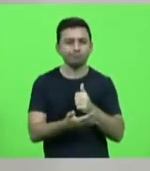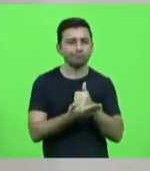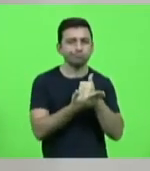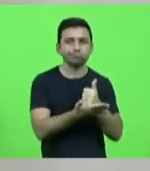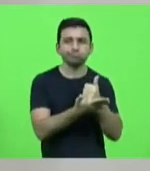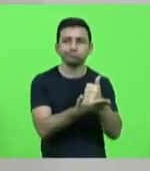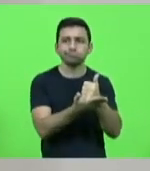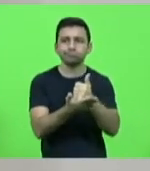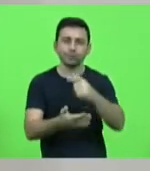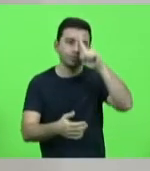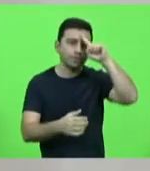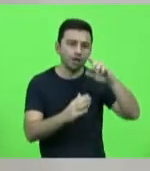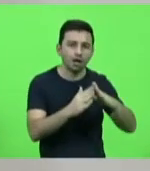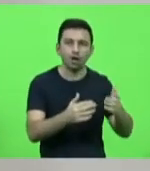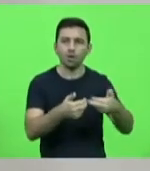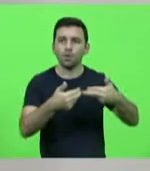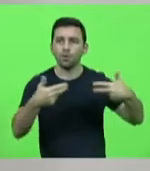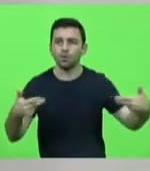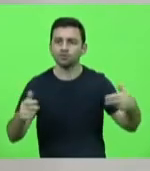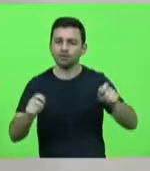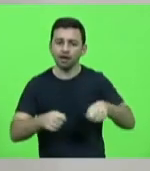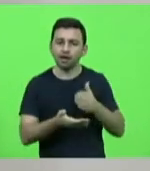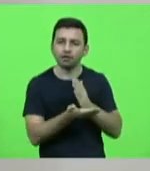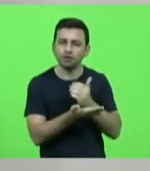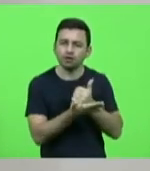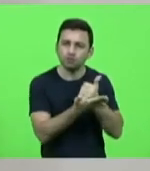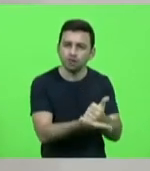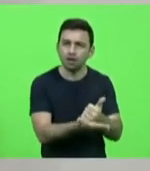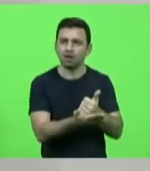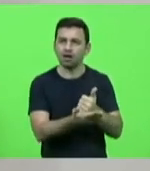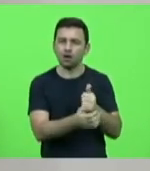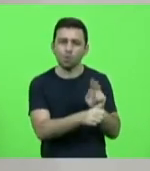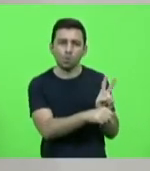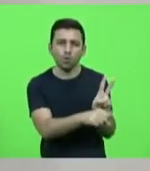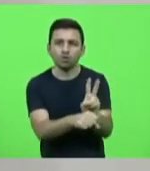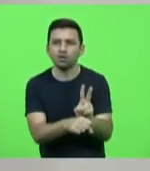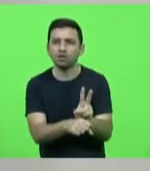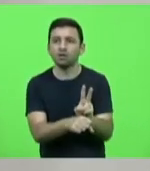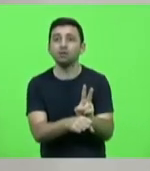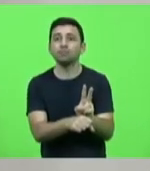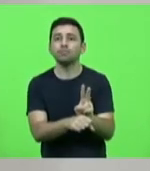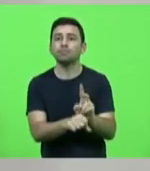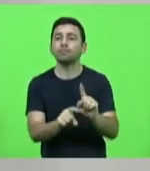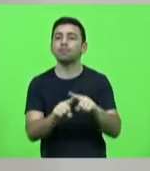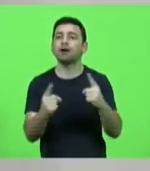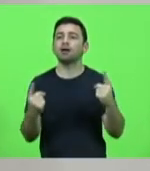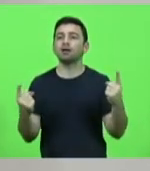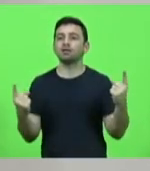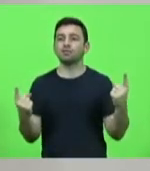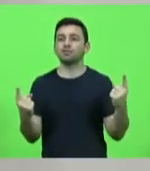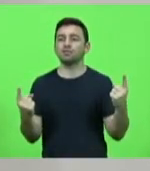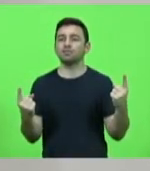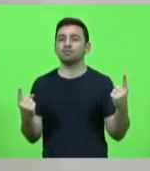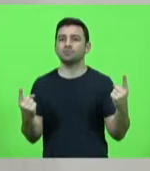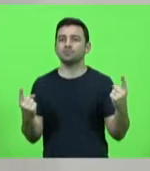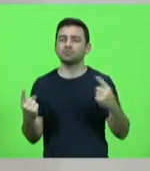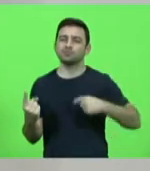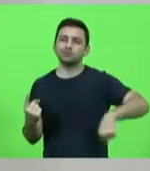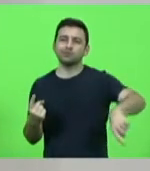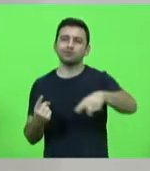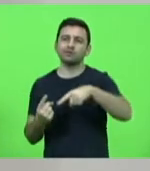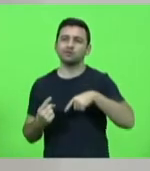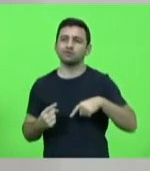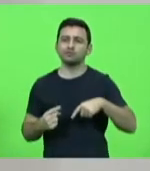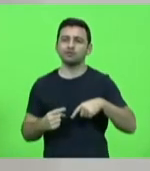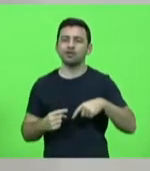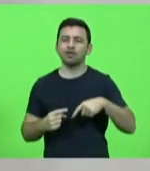nossos hospitais a criar a rede de proteção, nós estamos passando a